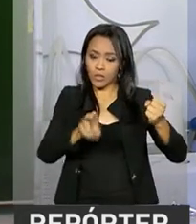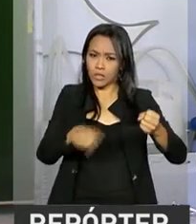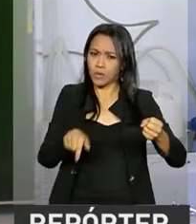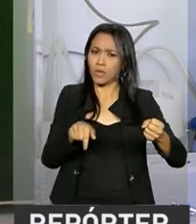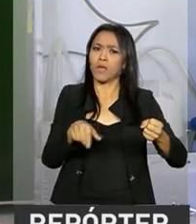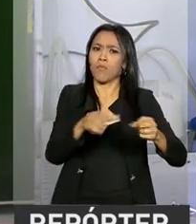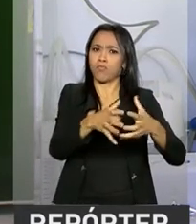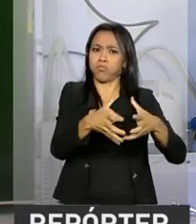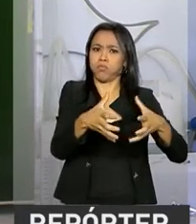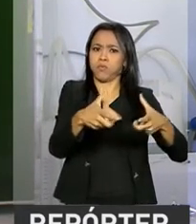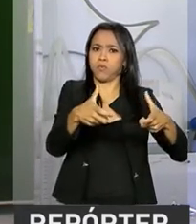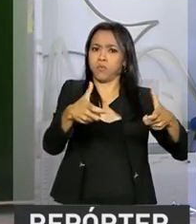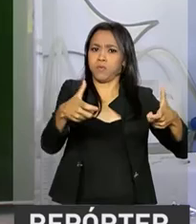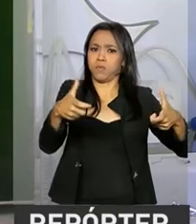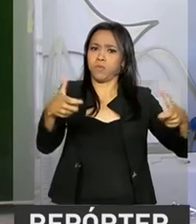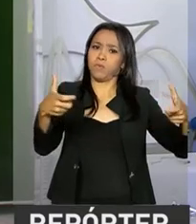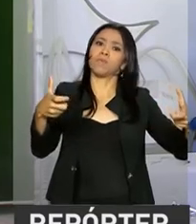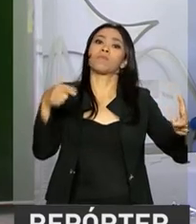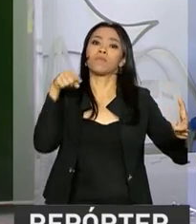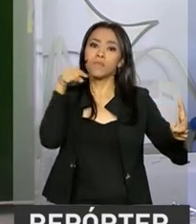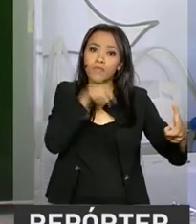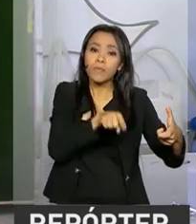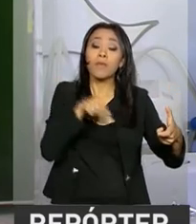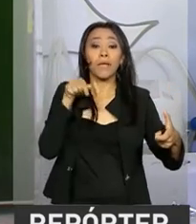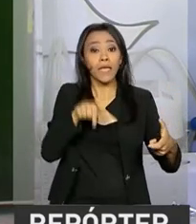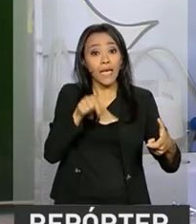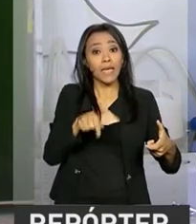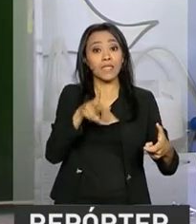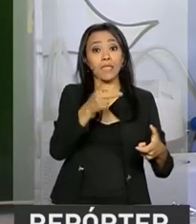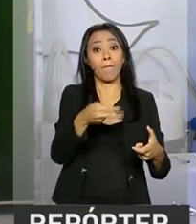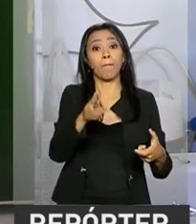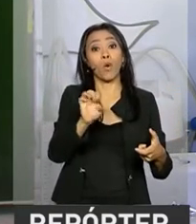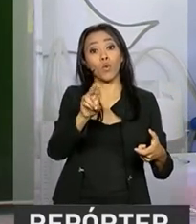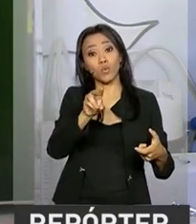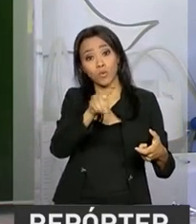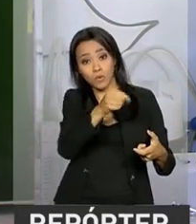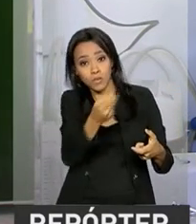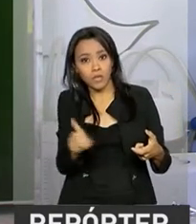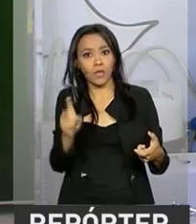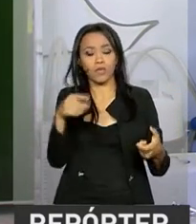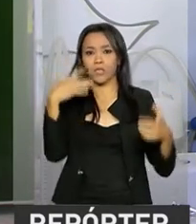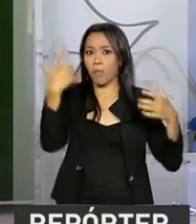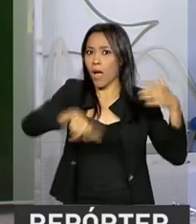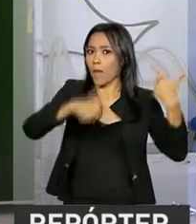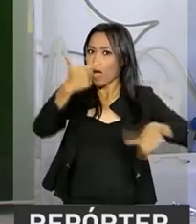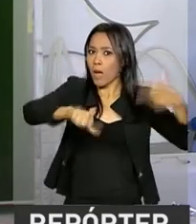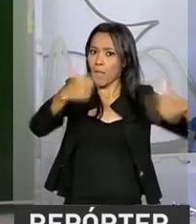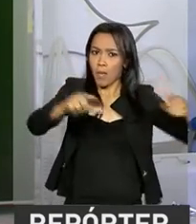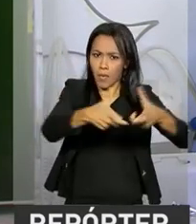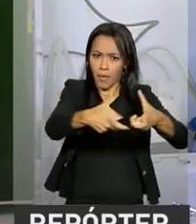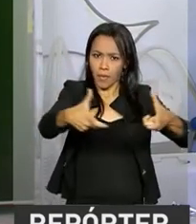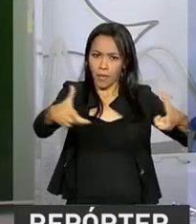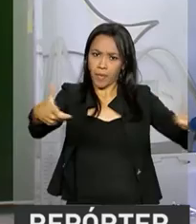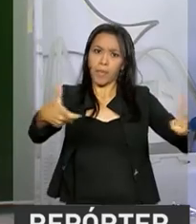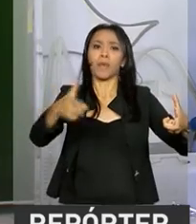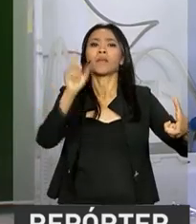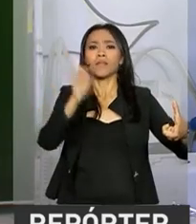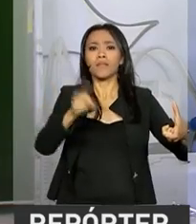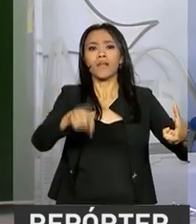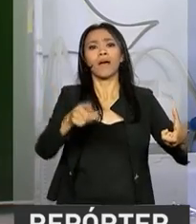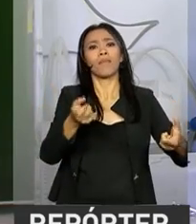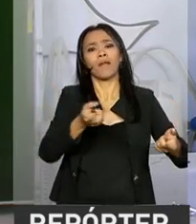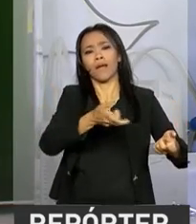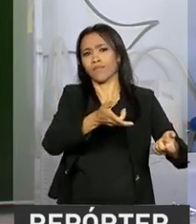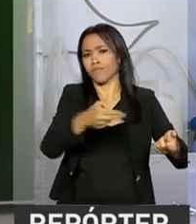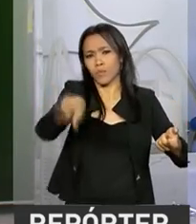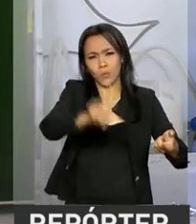reduzir os custos desse ganho de escala para que essa produção dessa matéria-prima seja tão grande a ponto de você abastecer esses mercados de alto valor